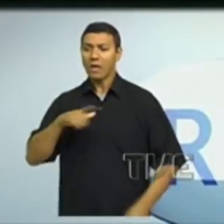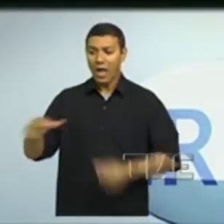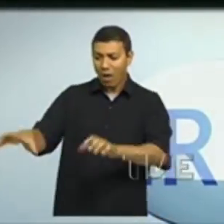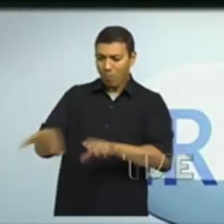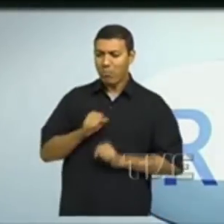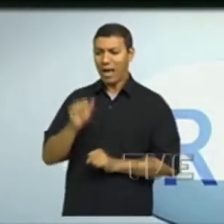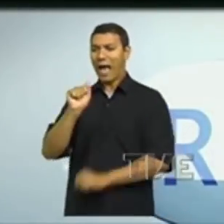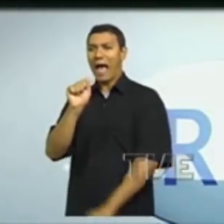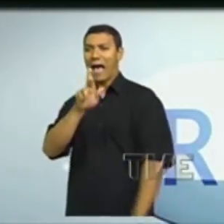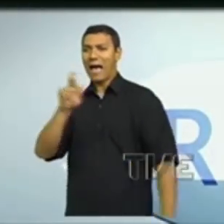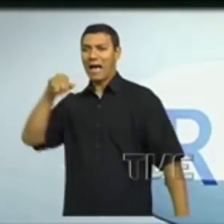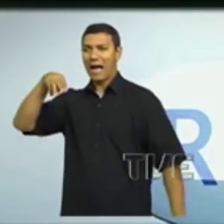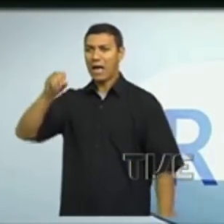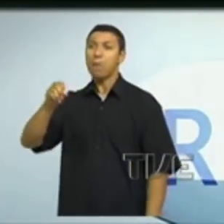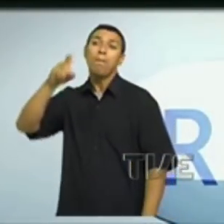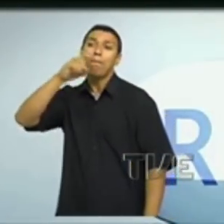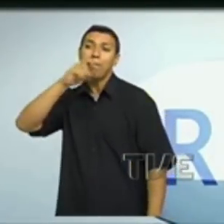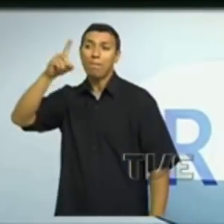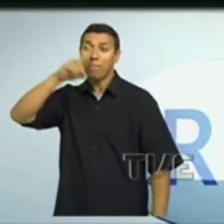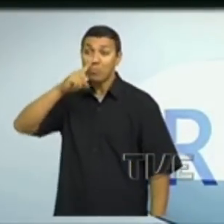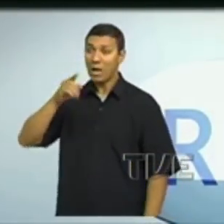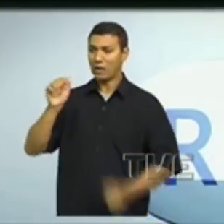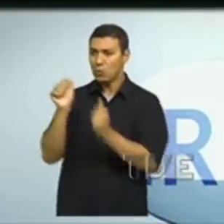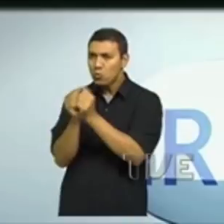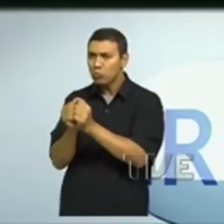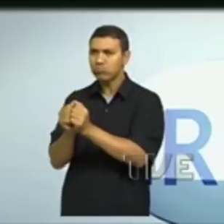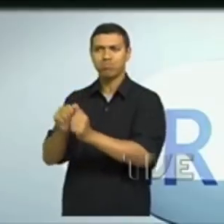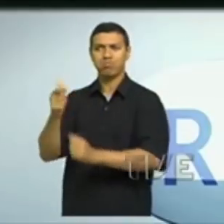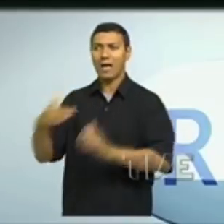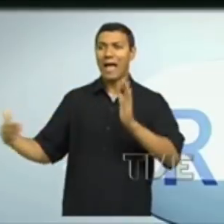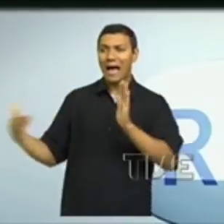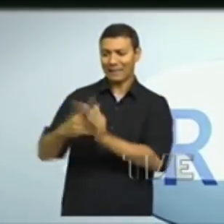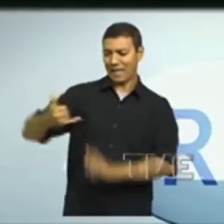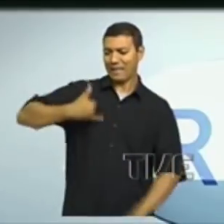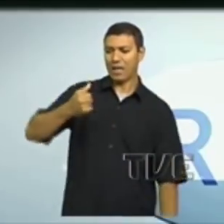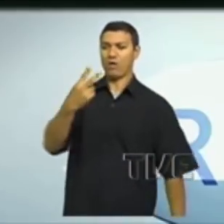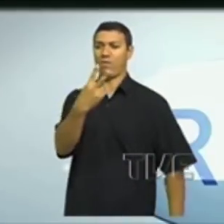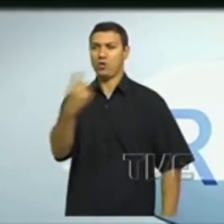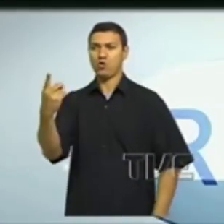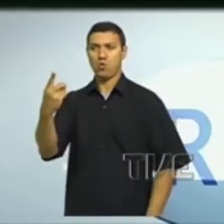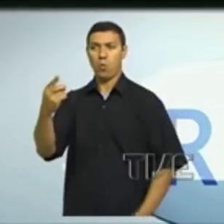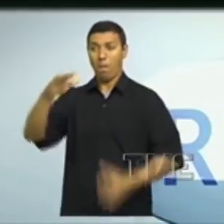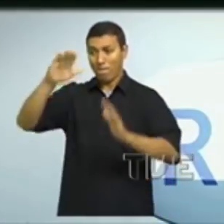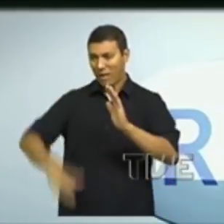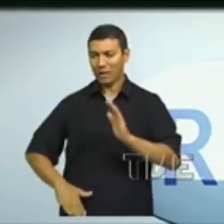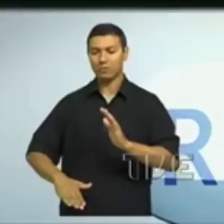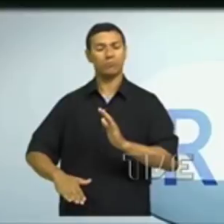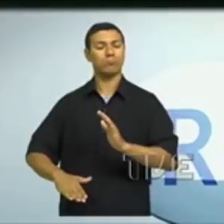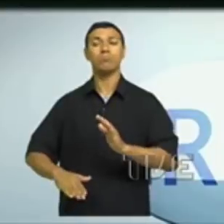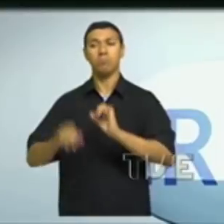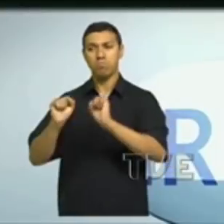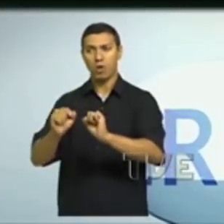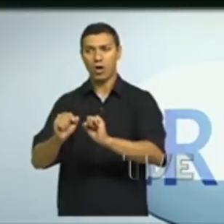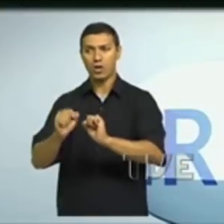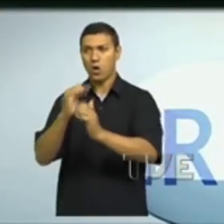pais, de quem o contribuinte detém a guarda judicial até 21 anos ou em qualquer idade, quando incapacitado física